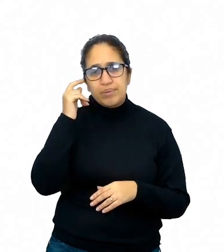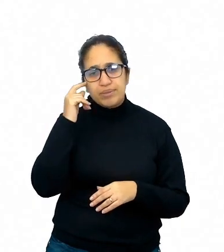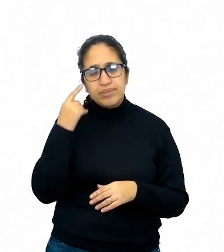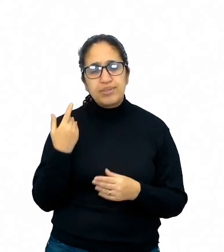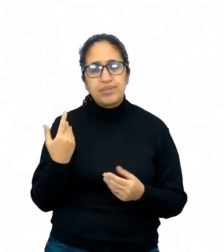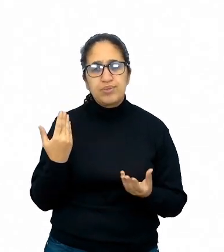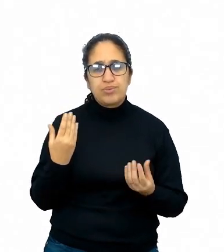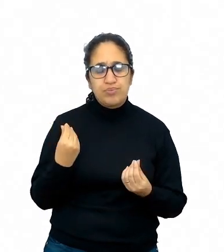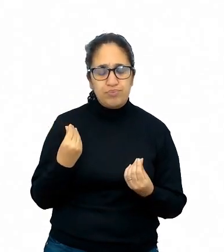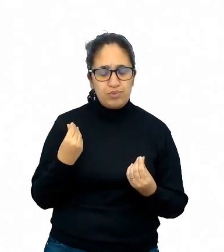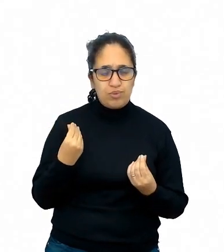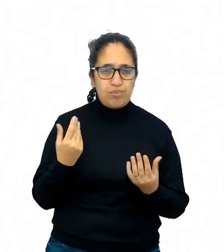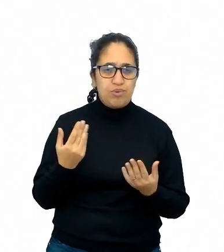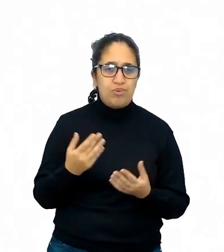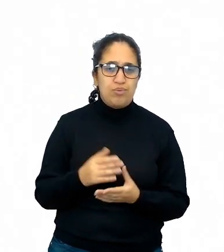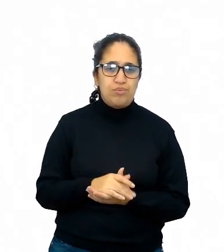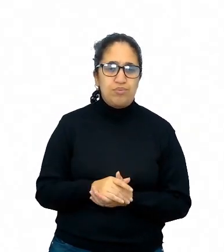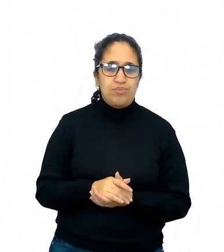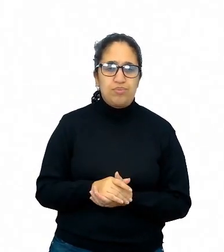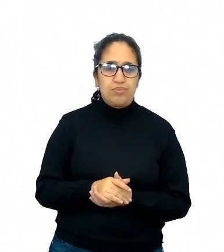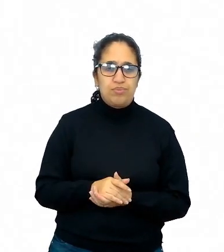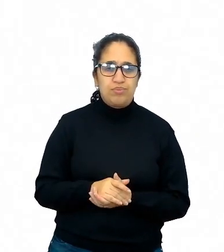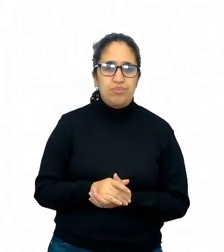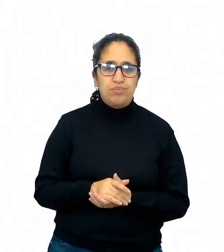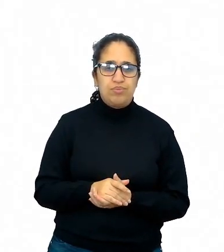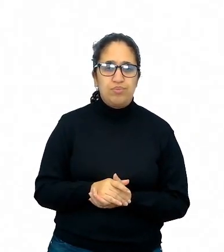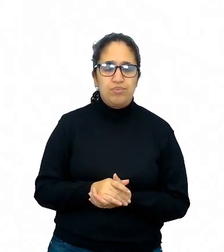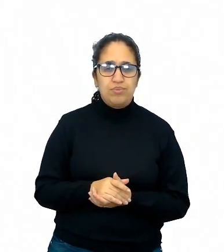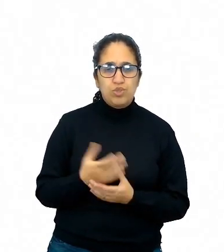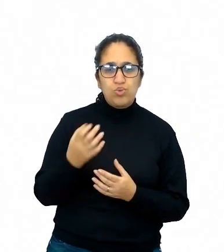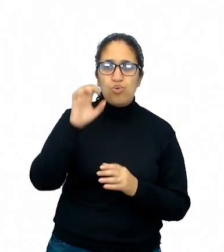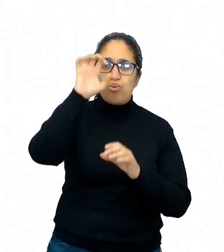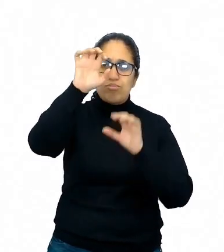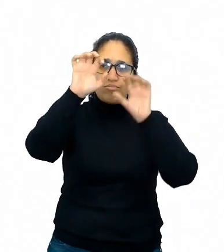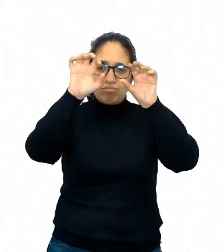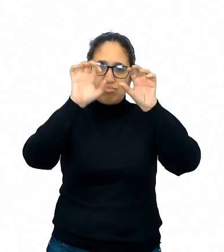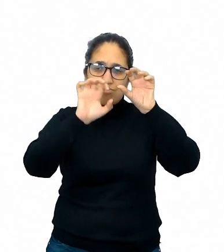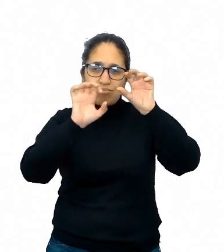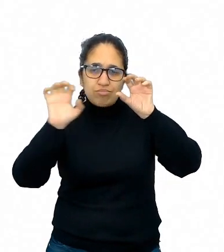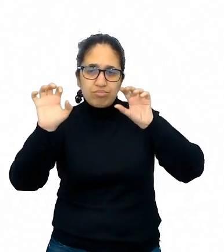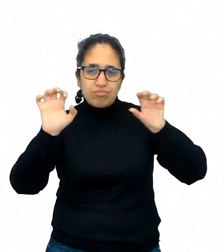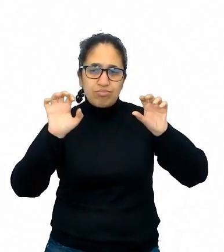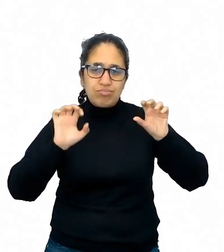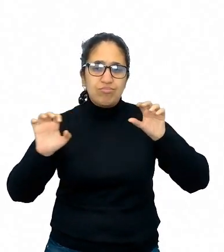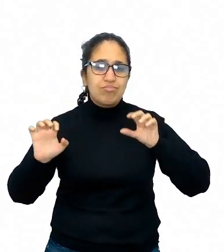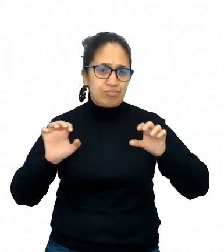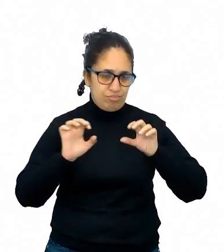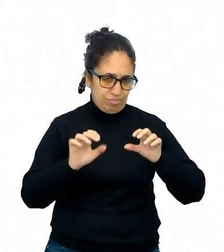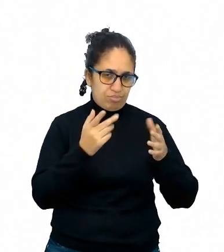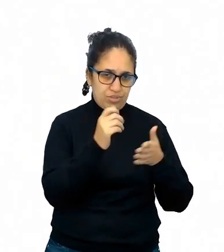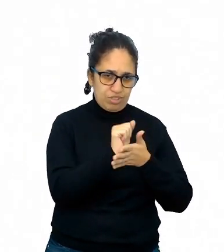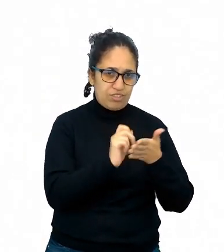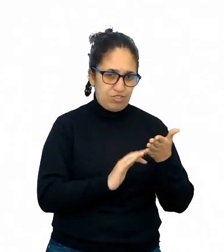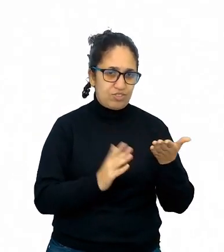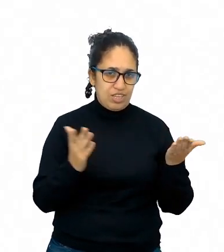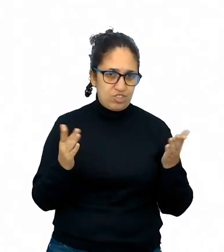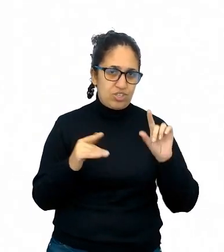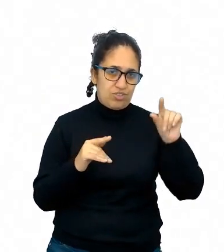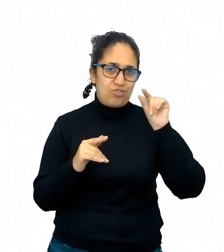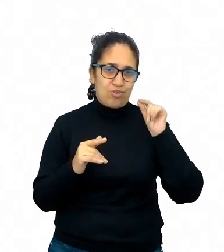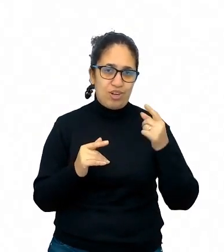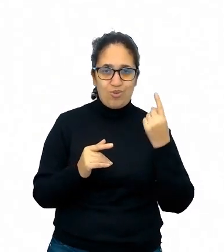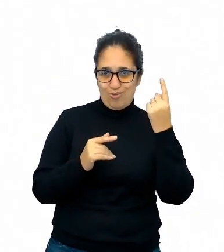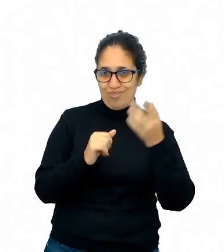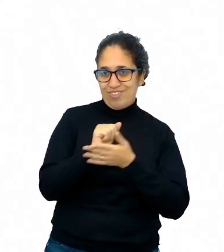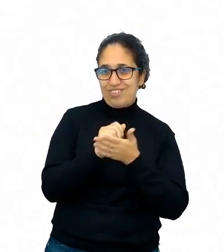que a gente pode pensar no fluxograma, né, dessas atividades, né, que foi escolhida uma, não